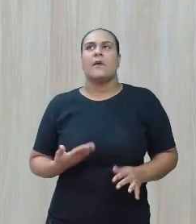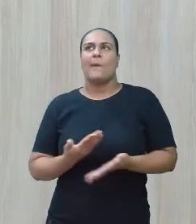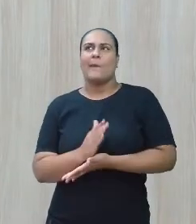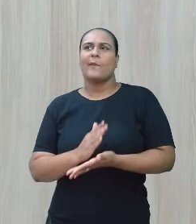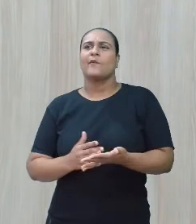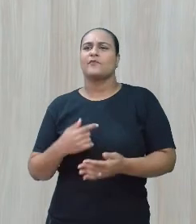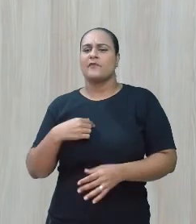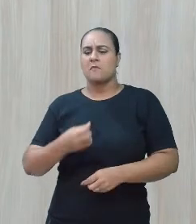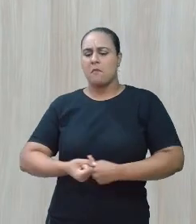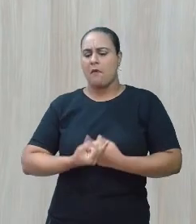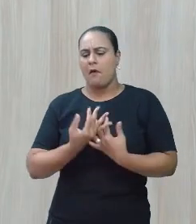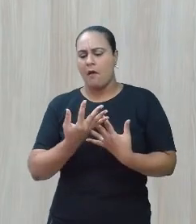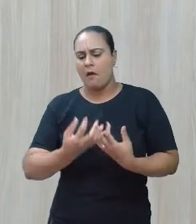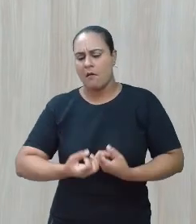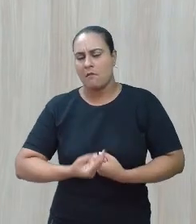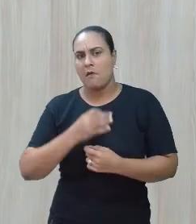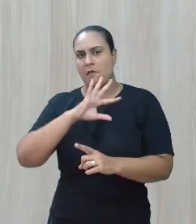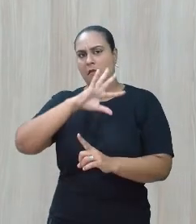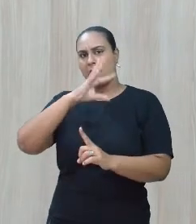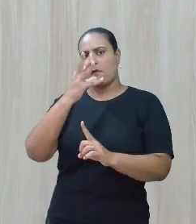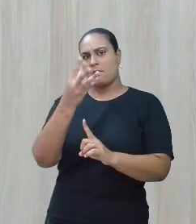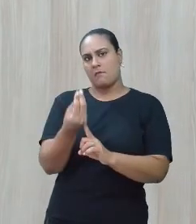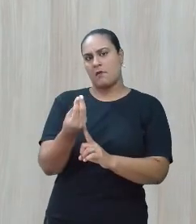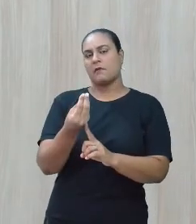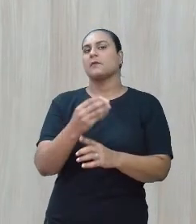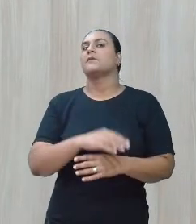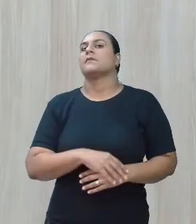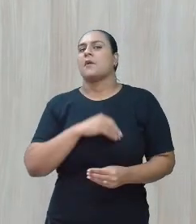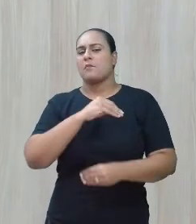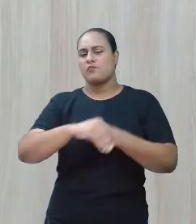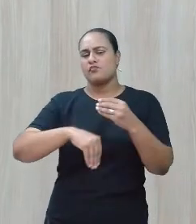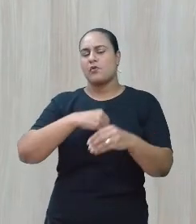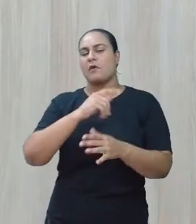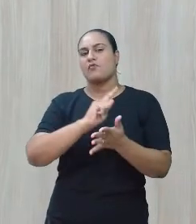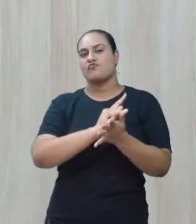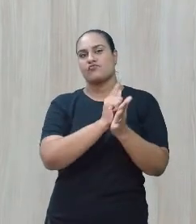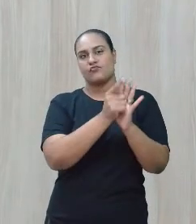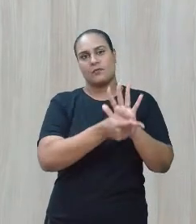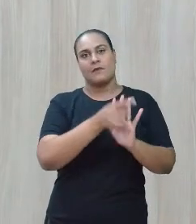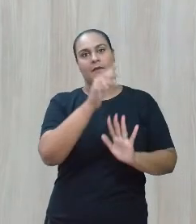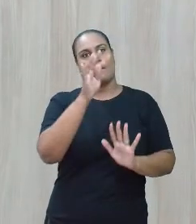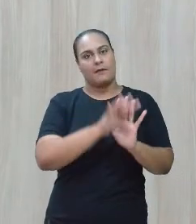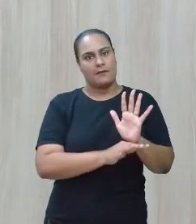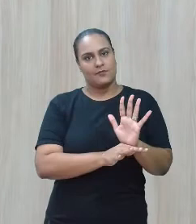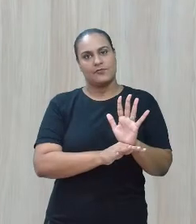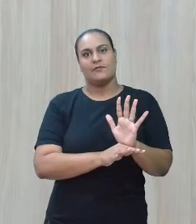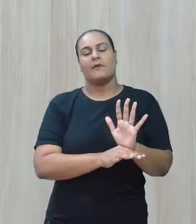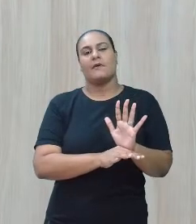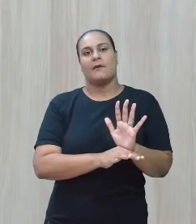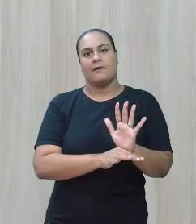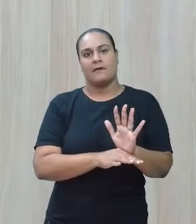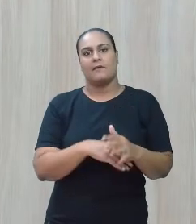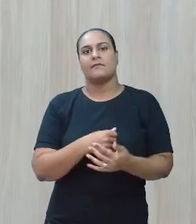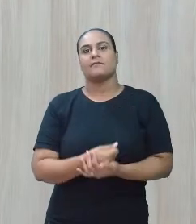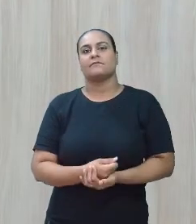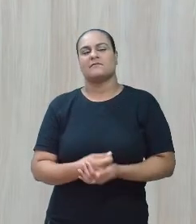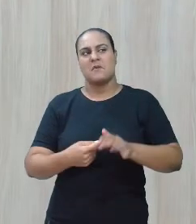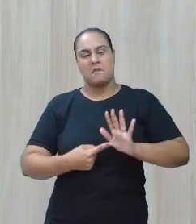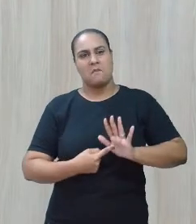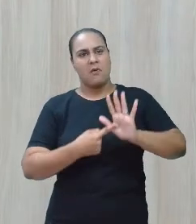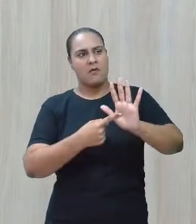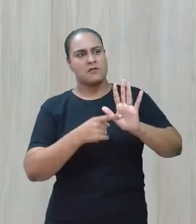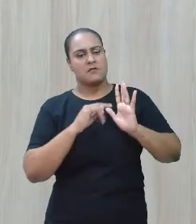expressão artística, não é? Misturada com esse gênero textual, assim, sendo exposto